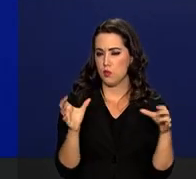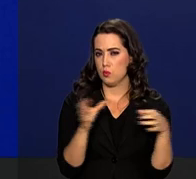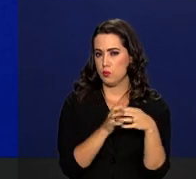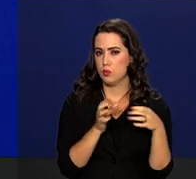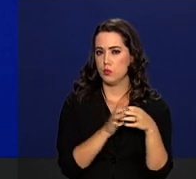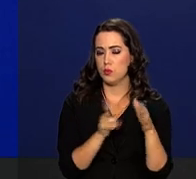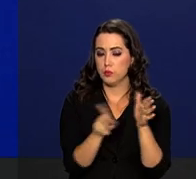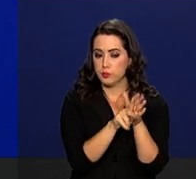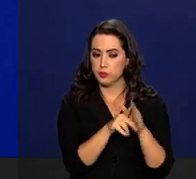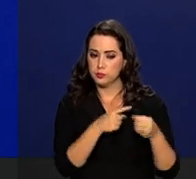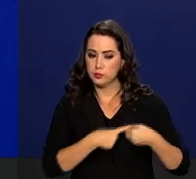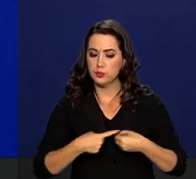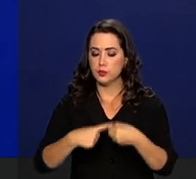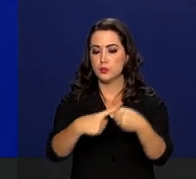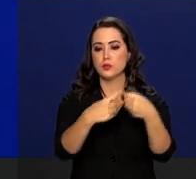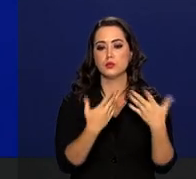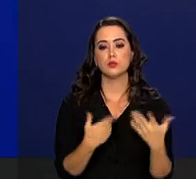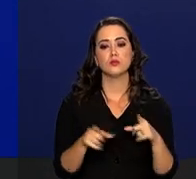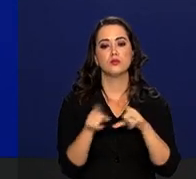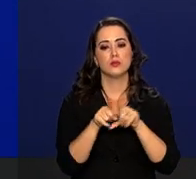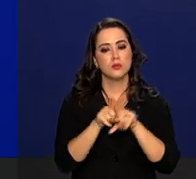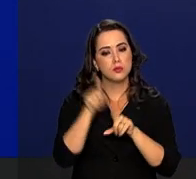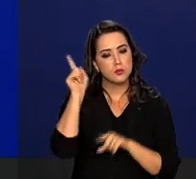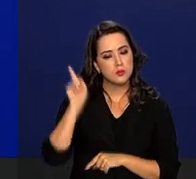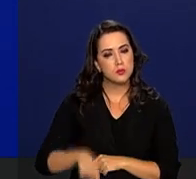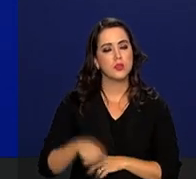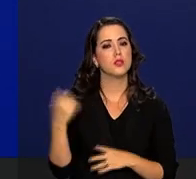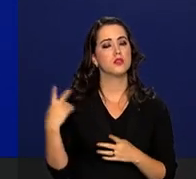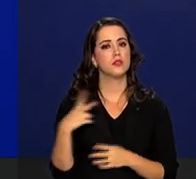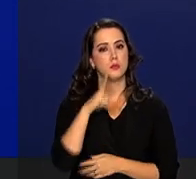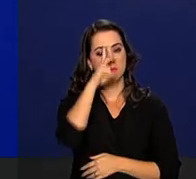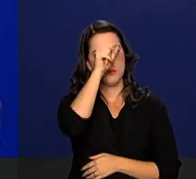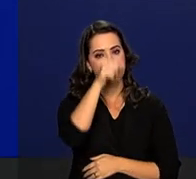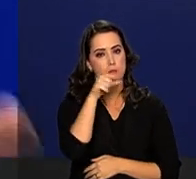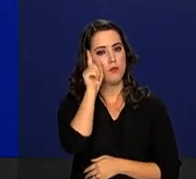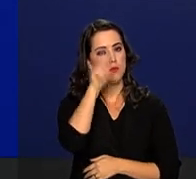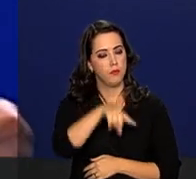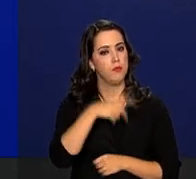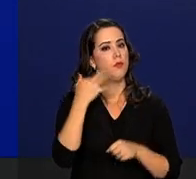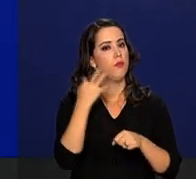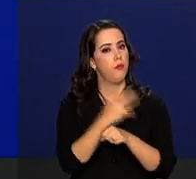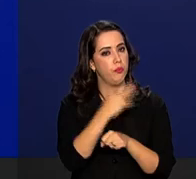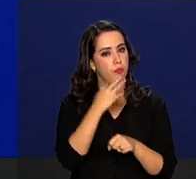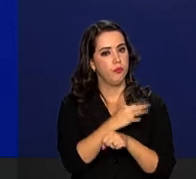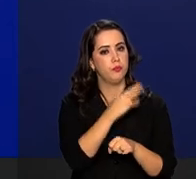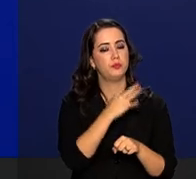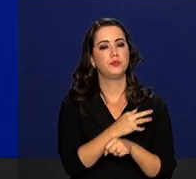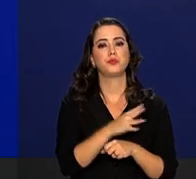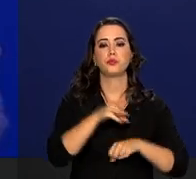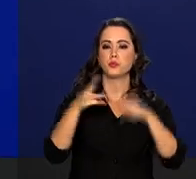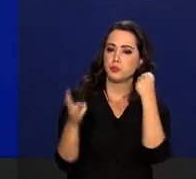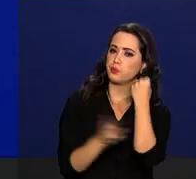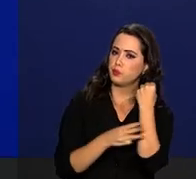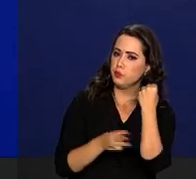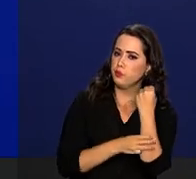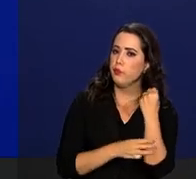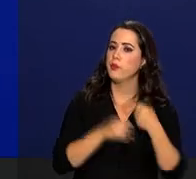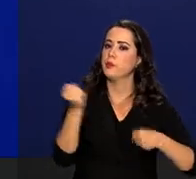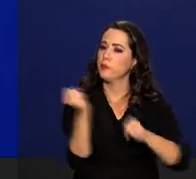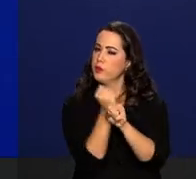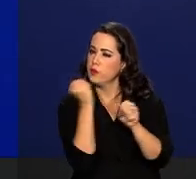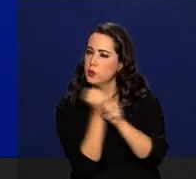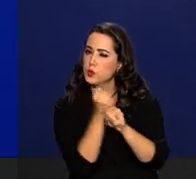dos municípios, que também é um movimento muito sólido, é de ferro, madeira, cimento. Por isso que